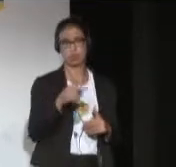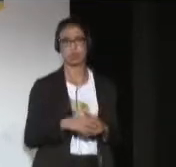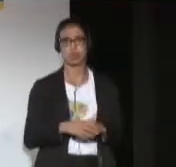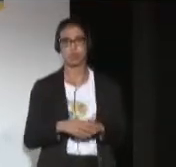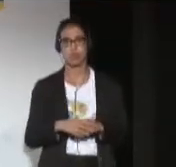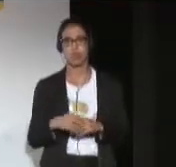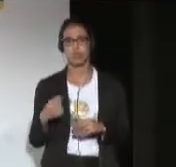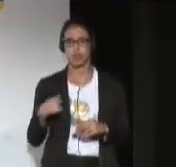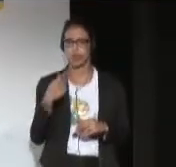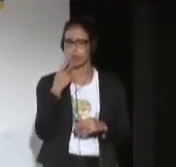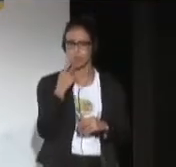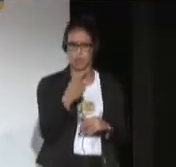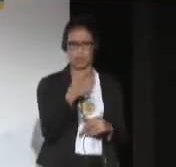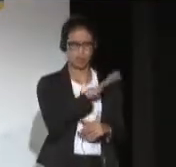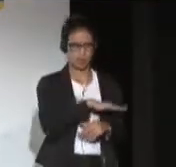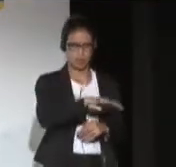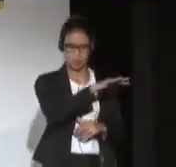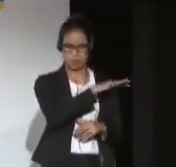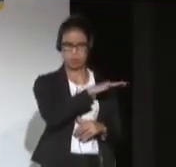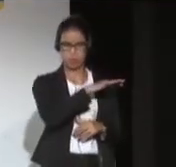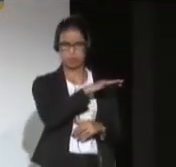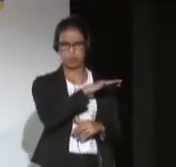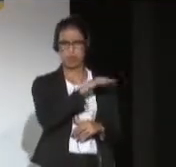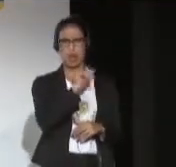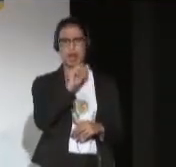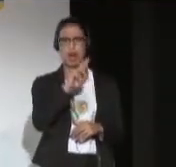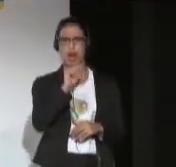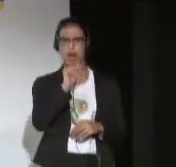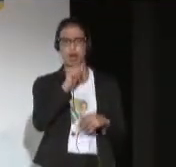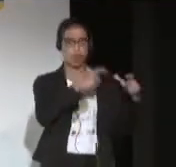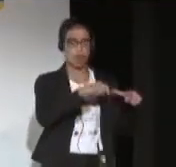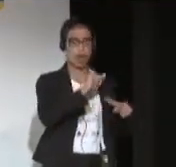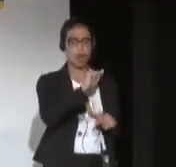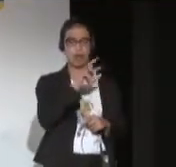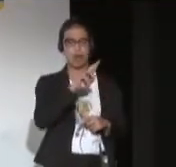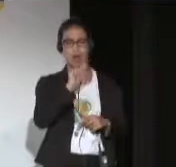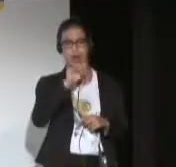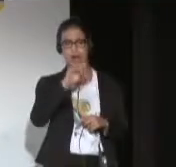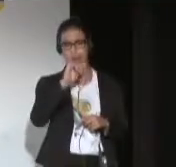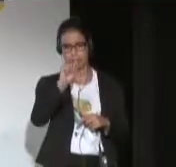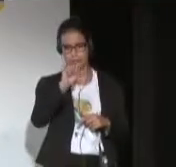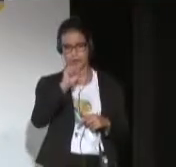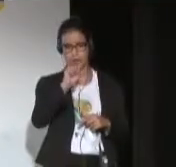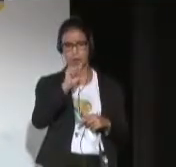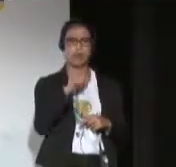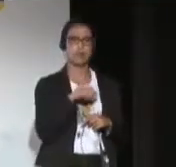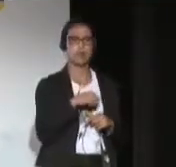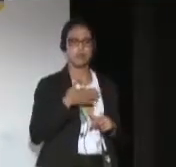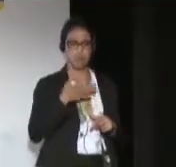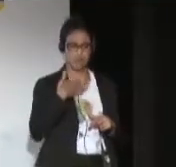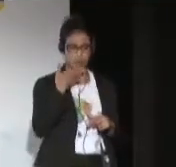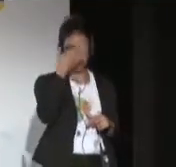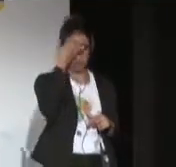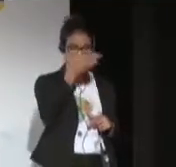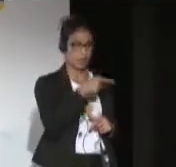Eu estava falando com um pessoal da Arábia Saudita alguns dias atrás, e eles gostam do termo